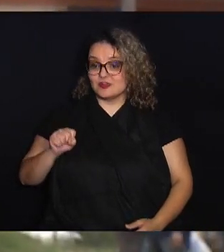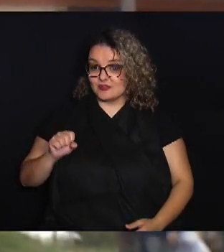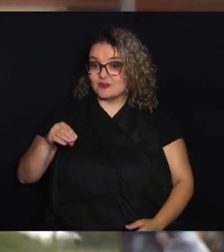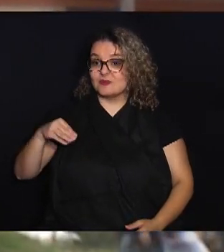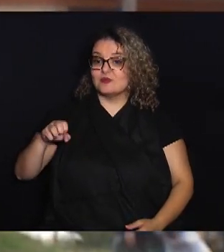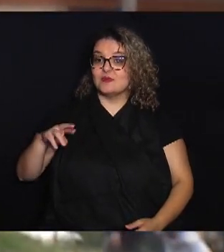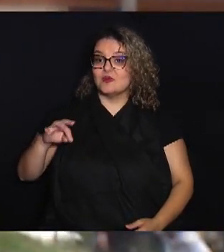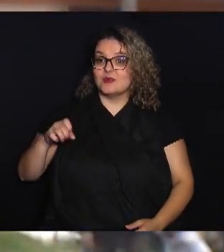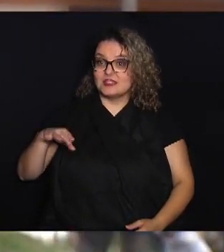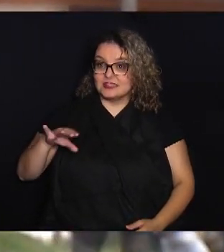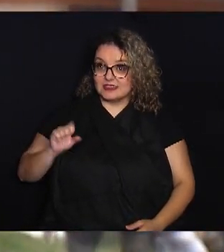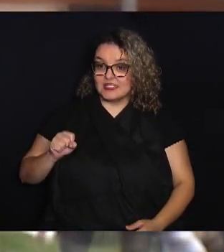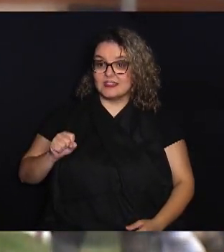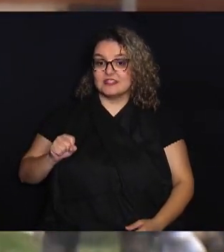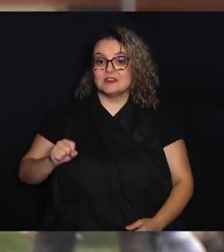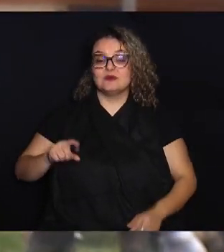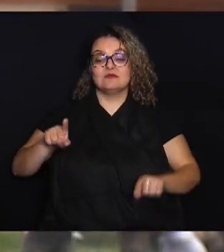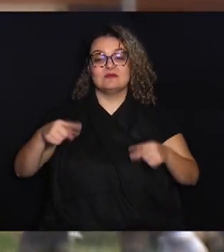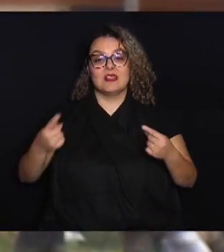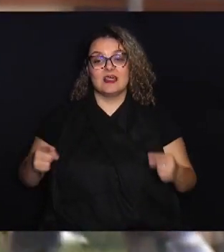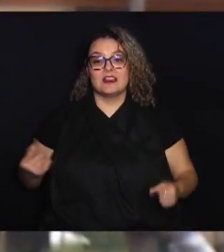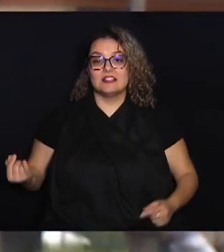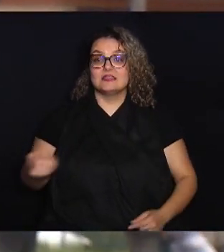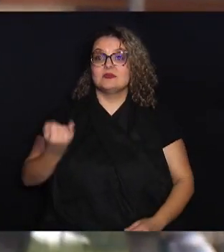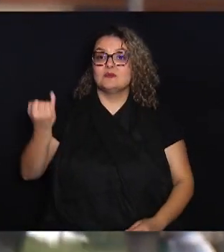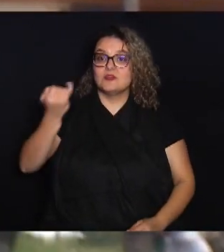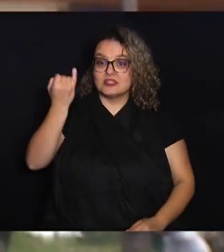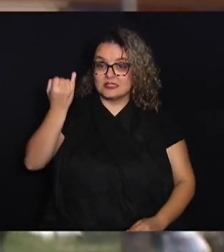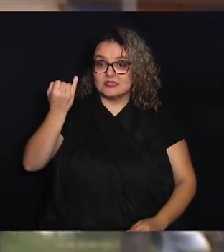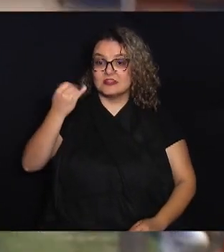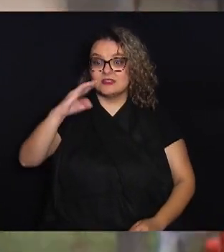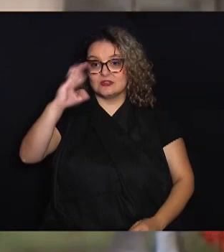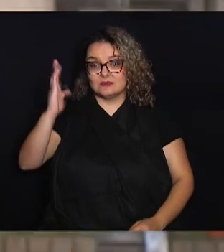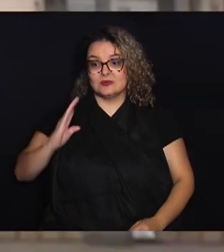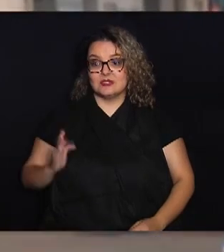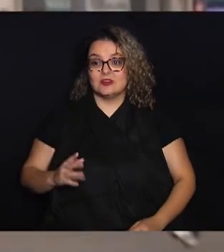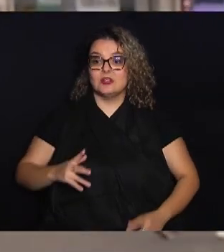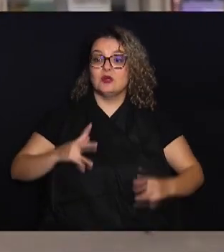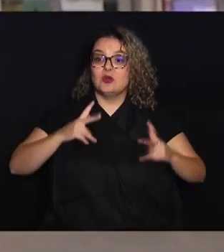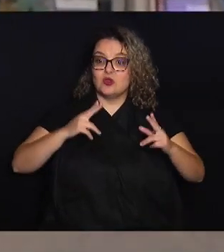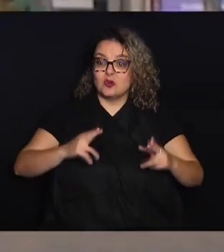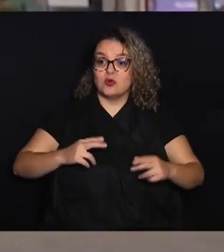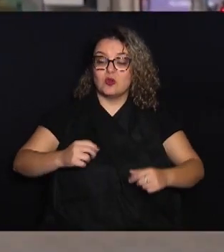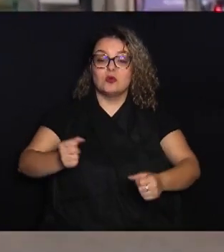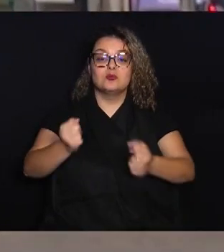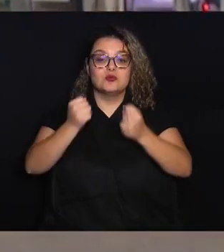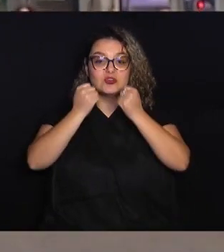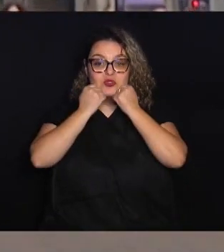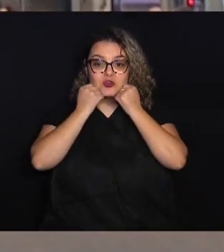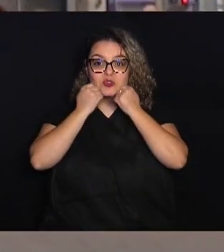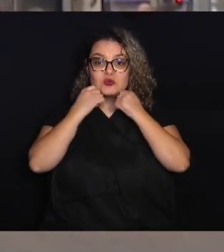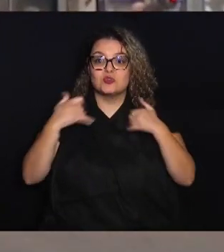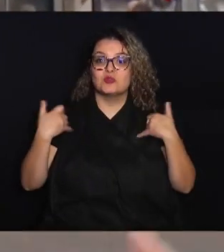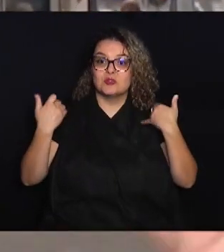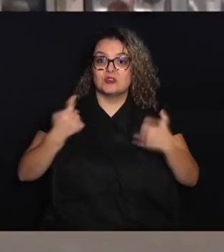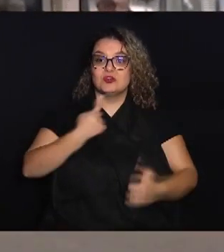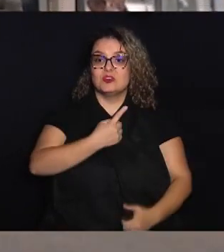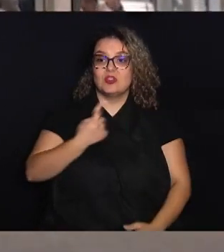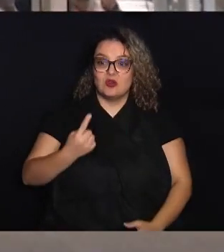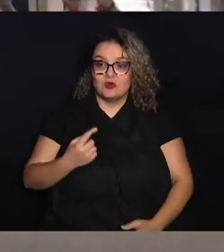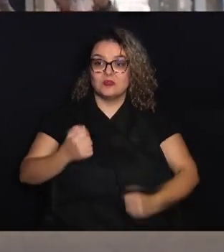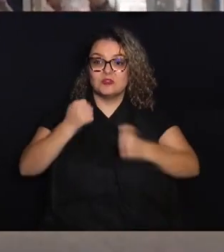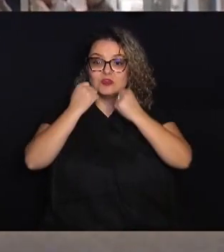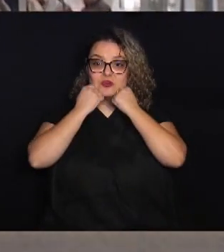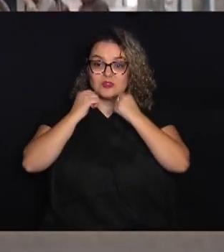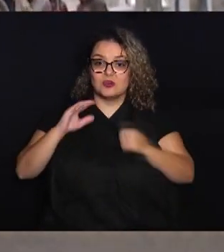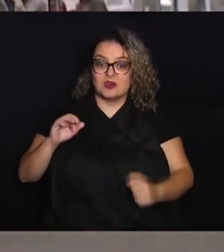maestro ilustre brasileiro, que também faz aniversário em julho, assim como a nossa cidade querida. No dia 11 de julho, Carlos